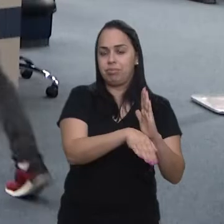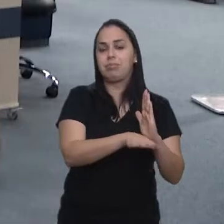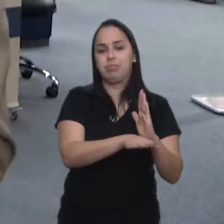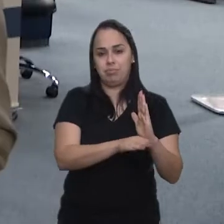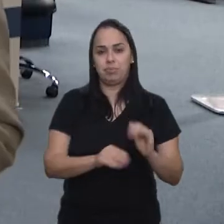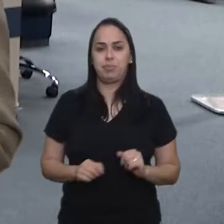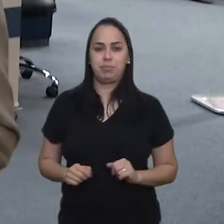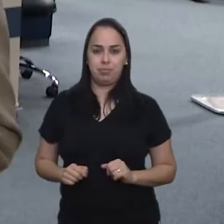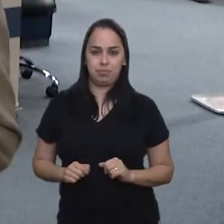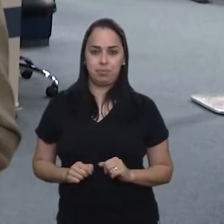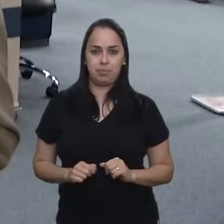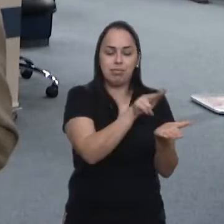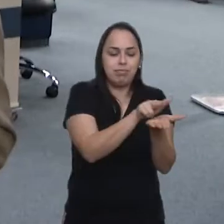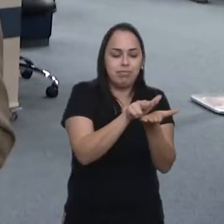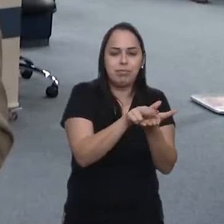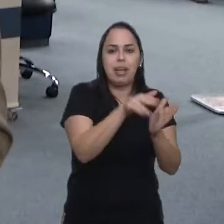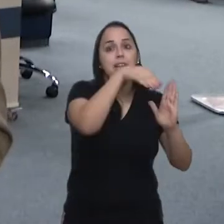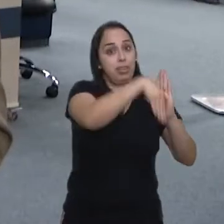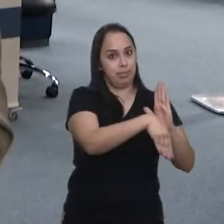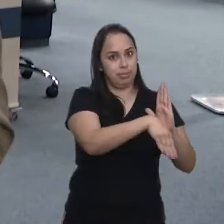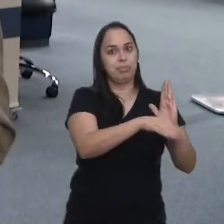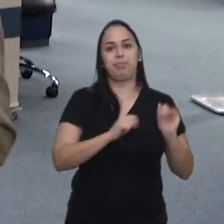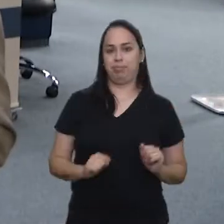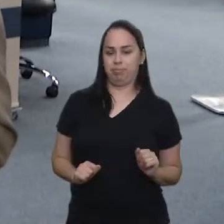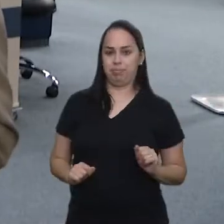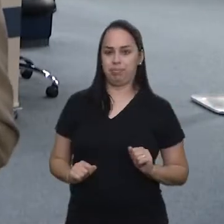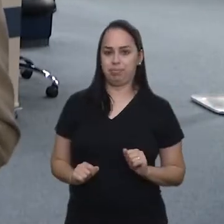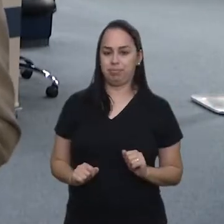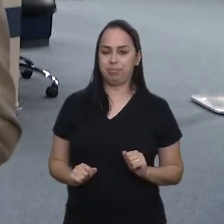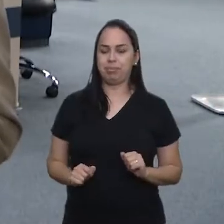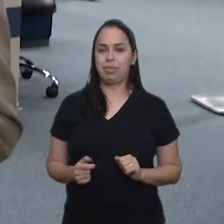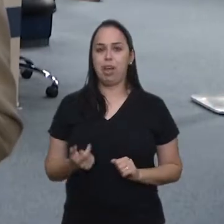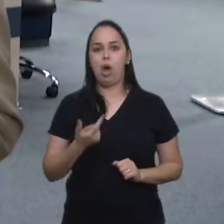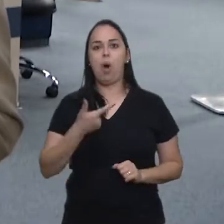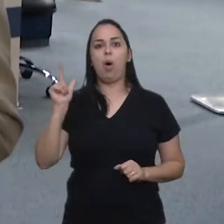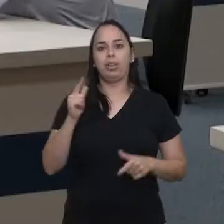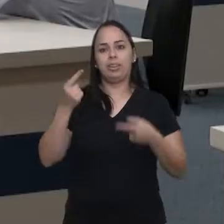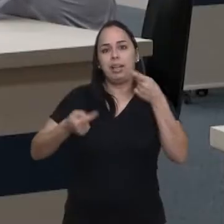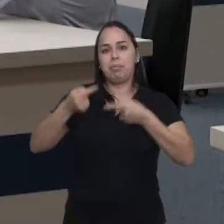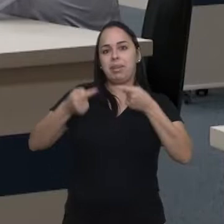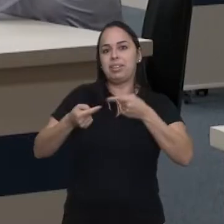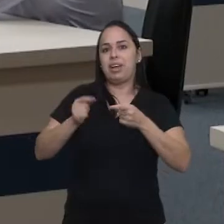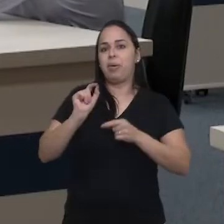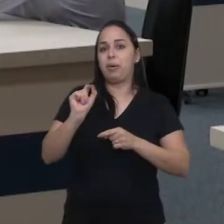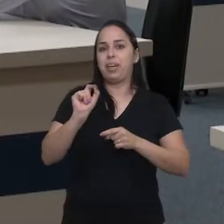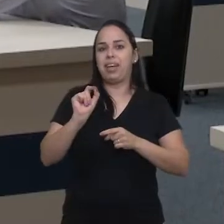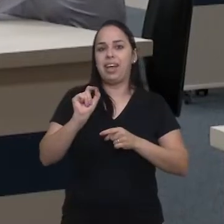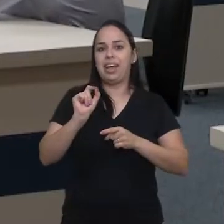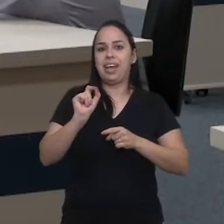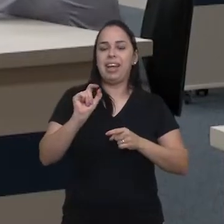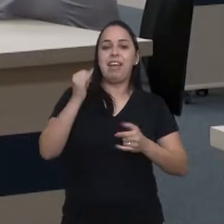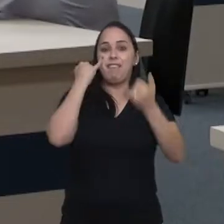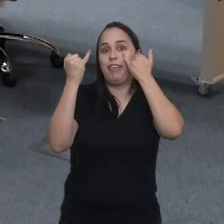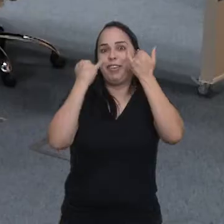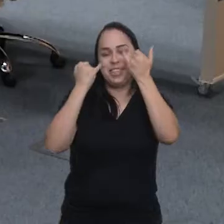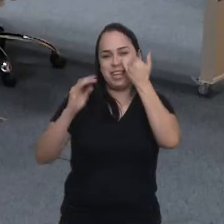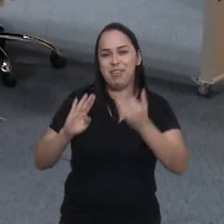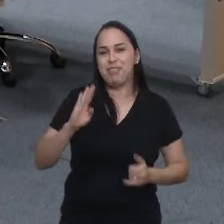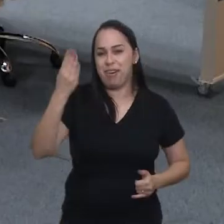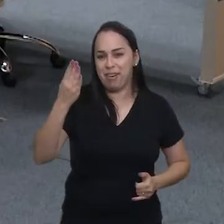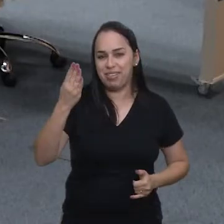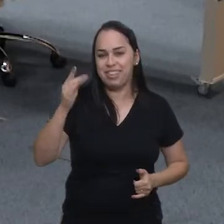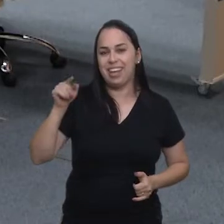e da mortalidade desses pacientes que são acometidos pela Covid-19. Outro debate é sobre as fake news.